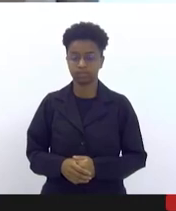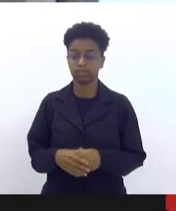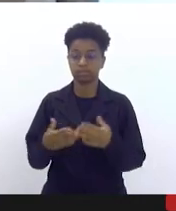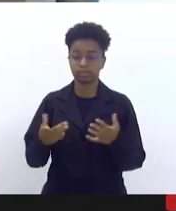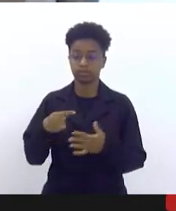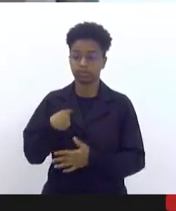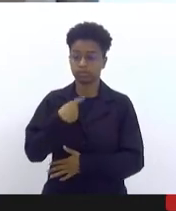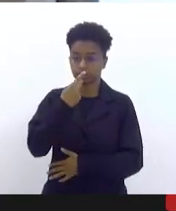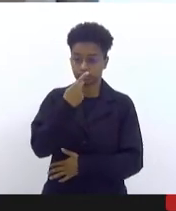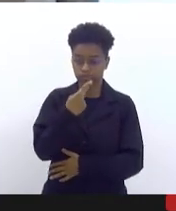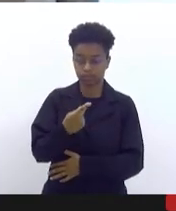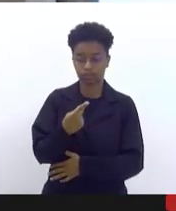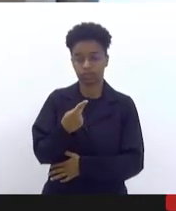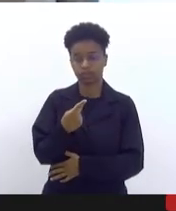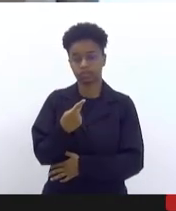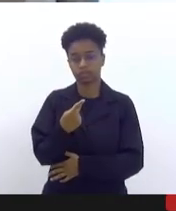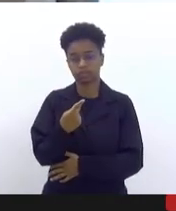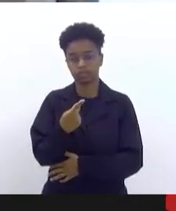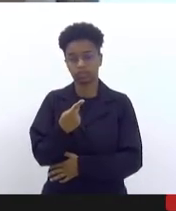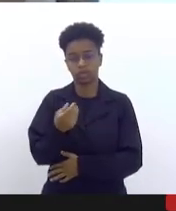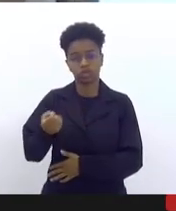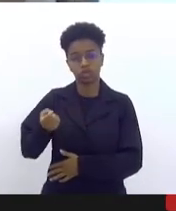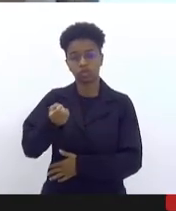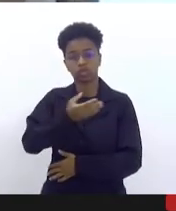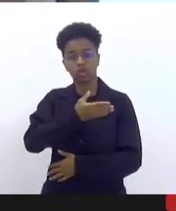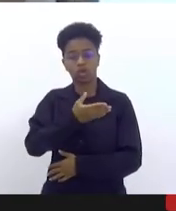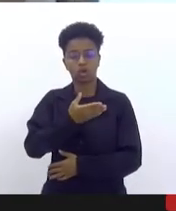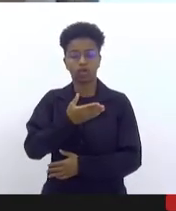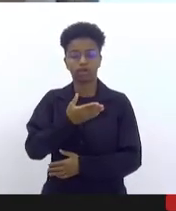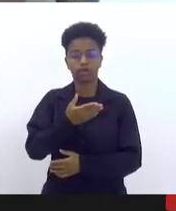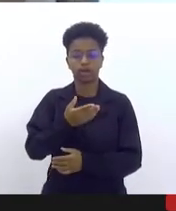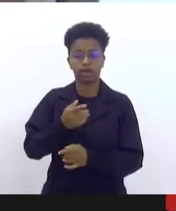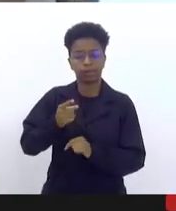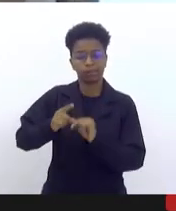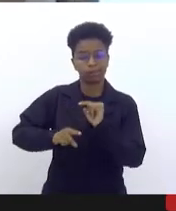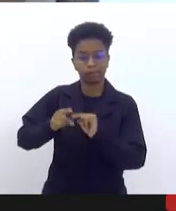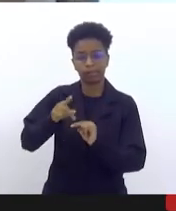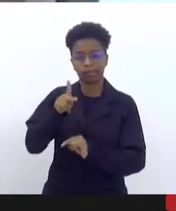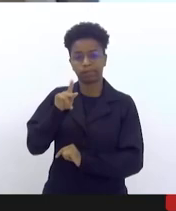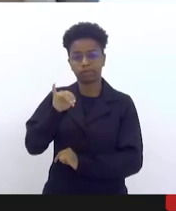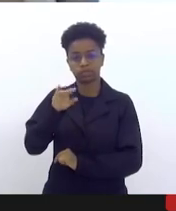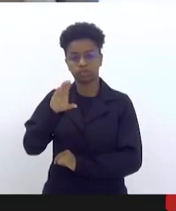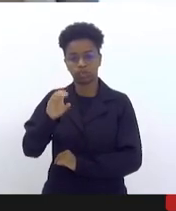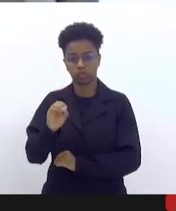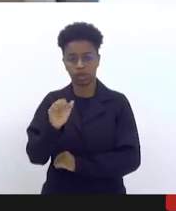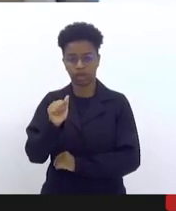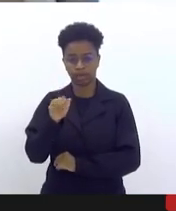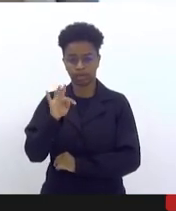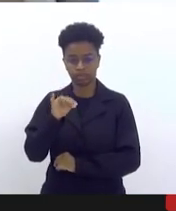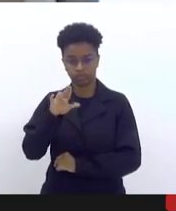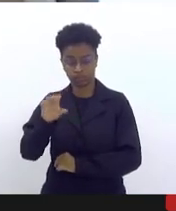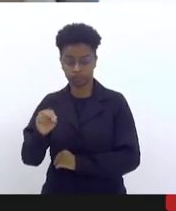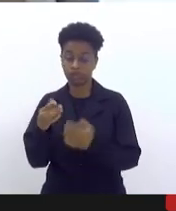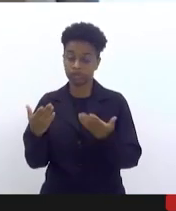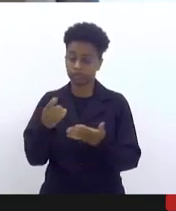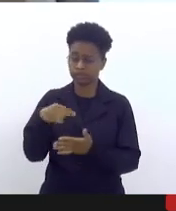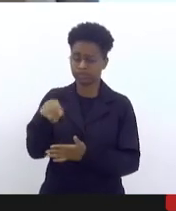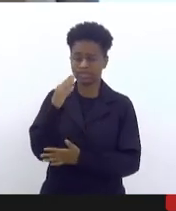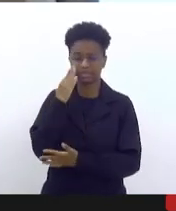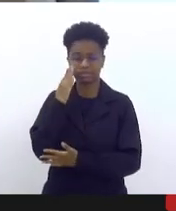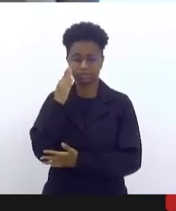de novas substâncias psicoativas para vocês terem uma ideia para os senhores terem